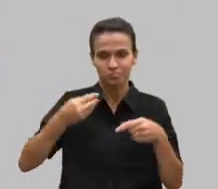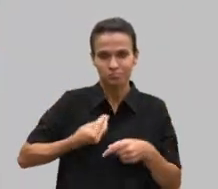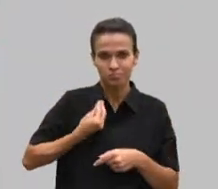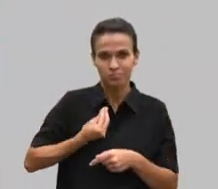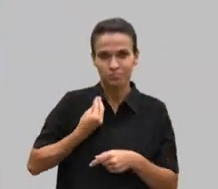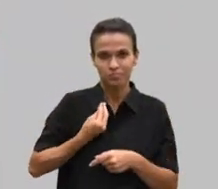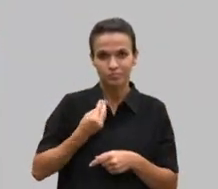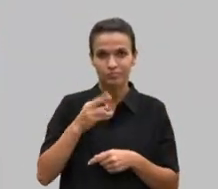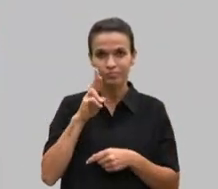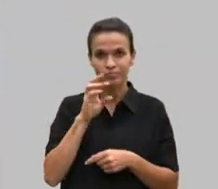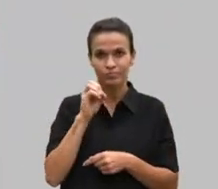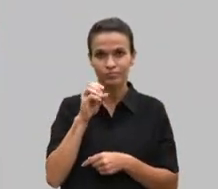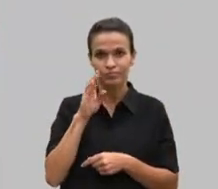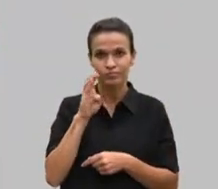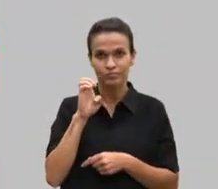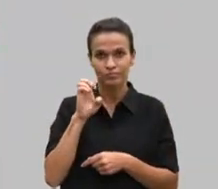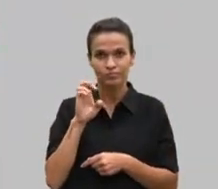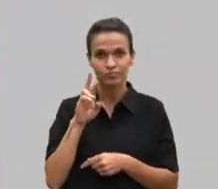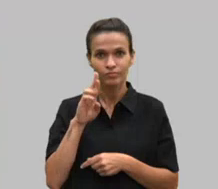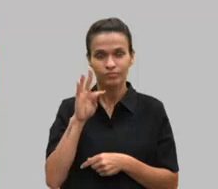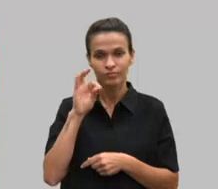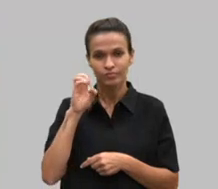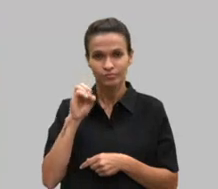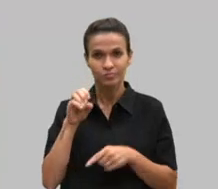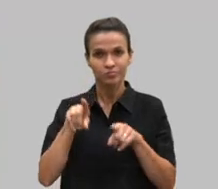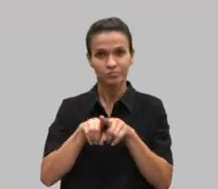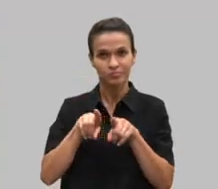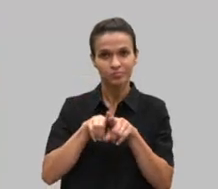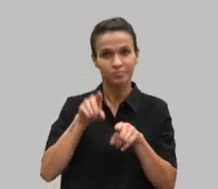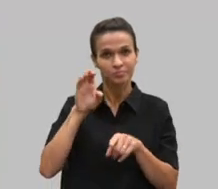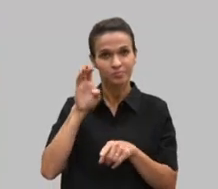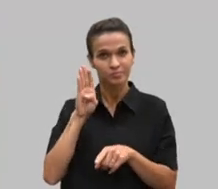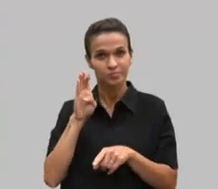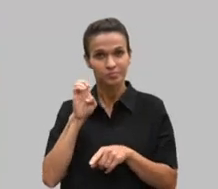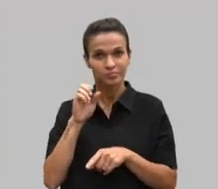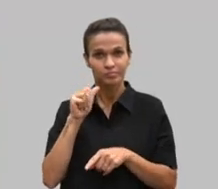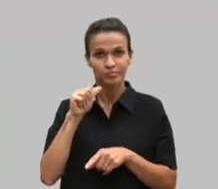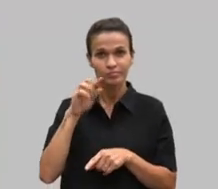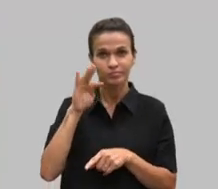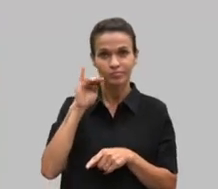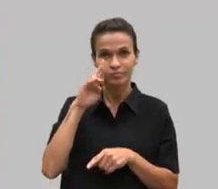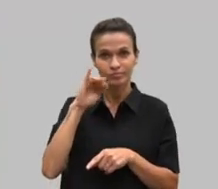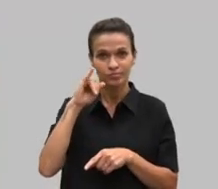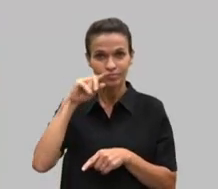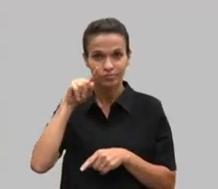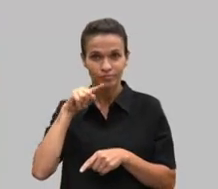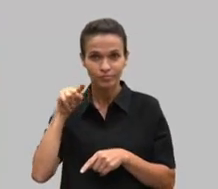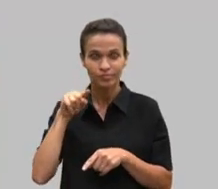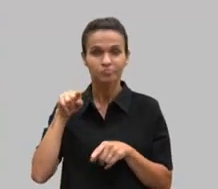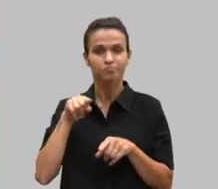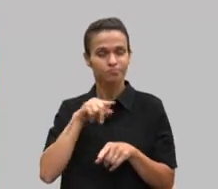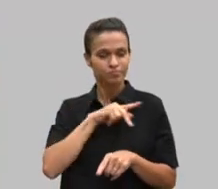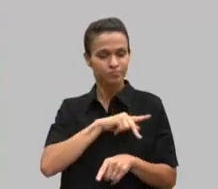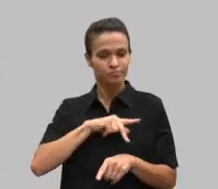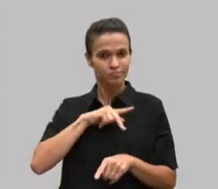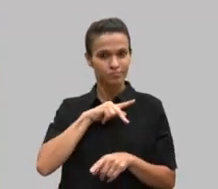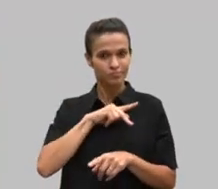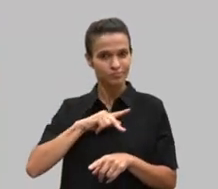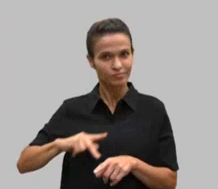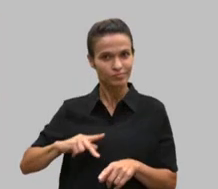as deputadas Beatriz e Lohana de maneira especial a presidente Joyce representando